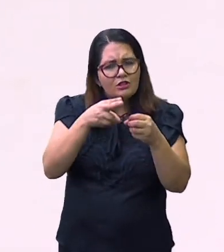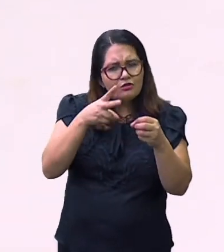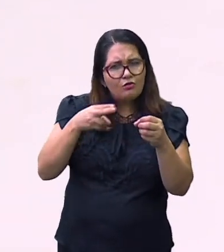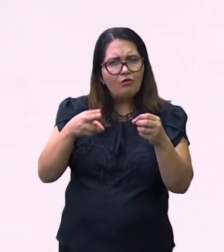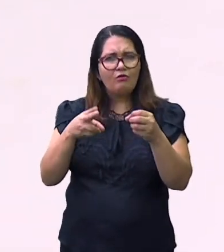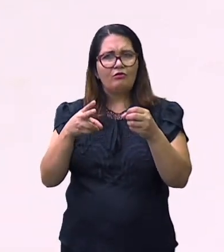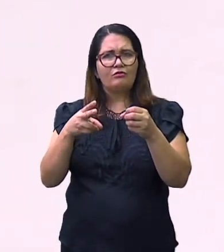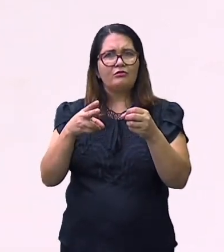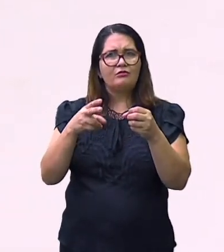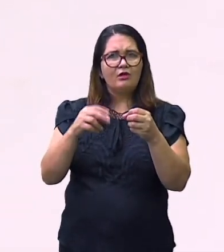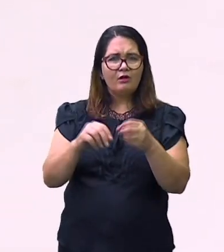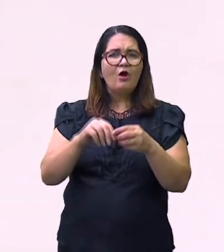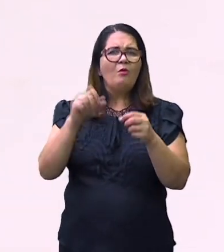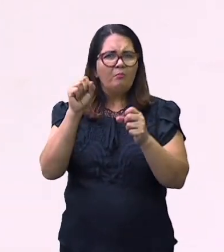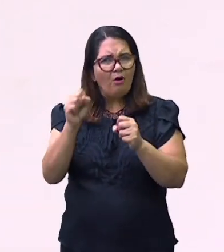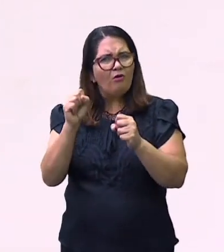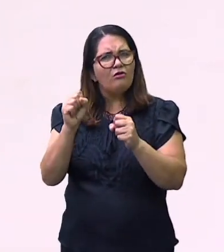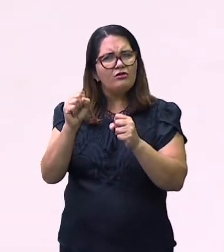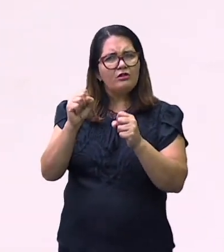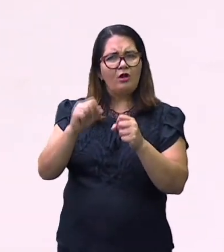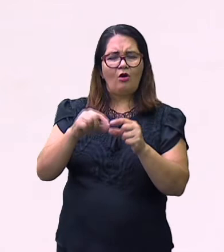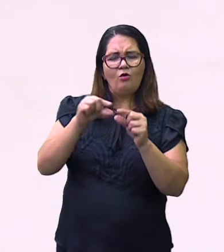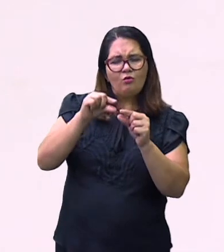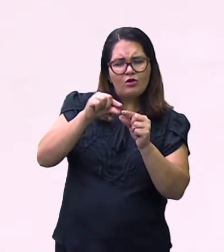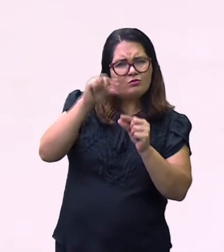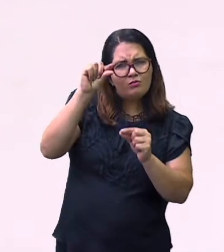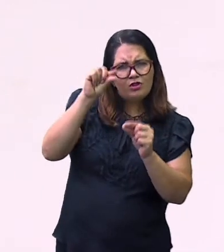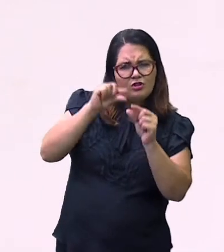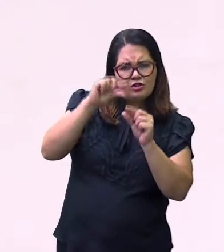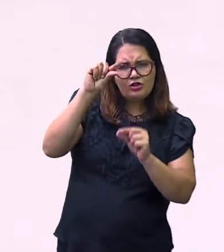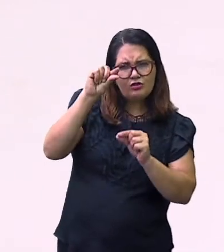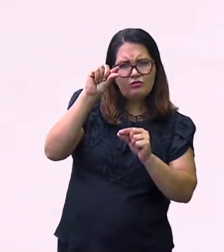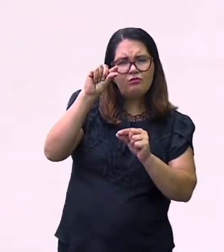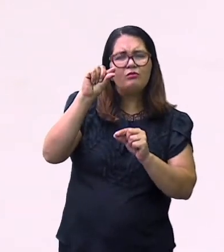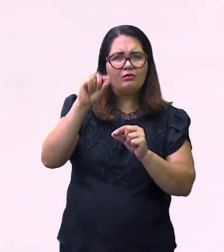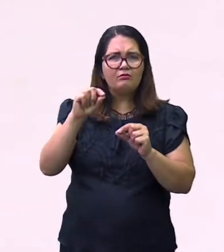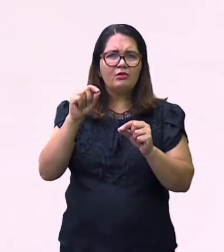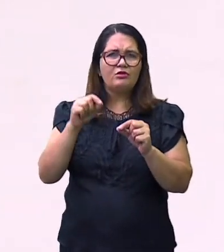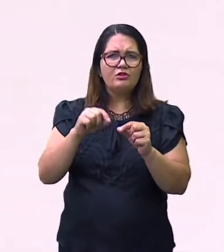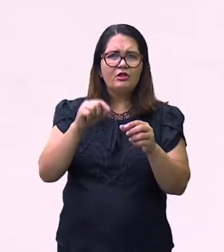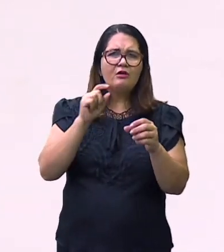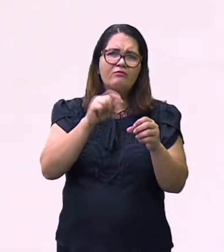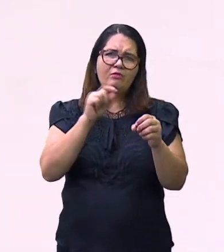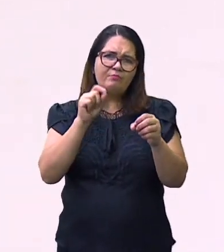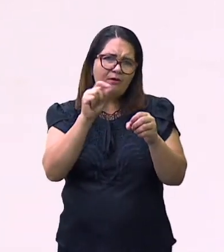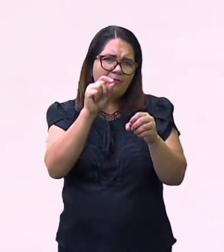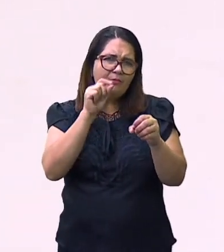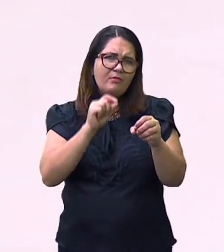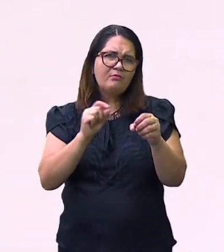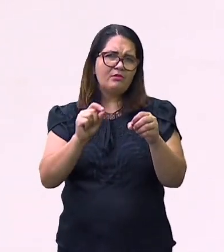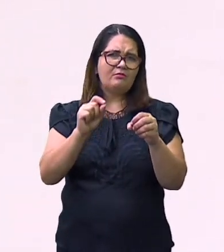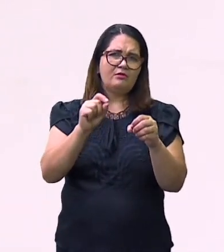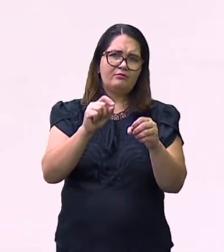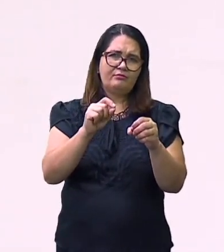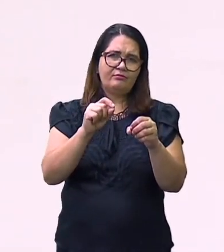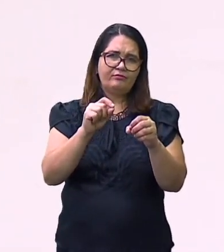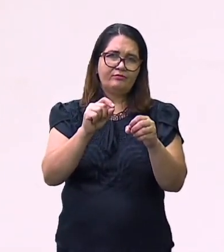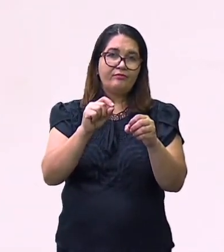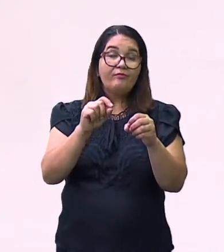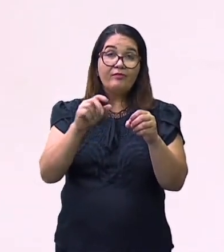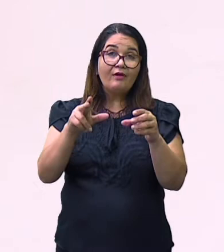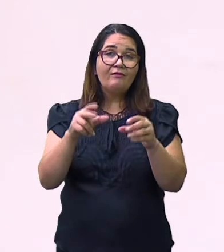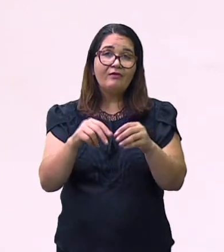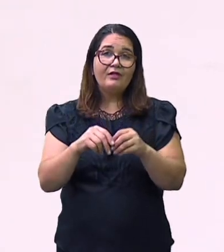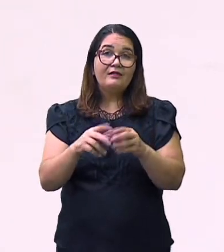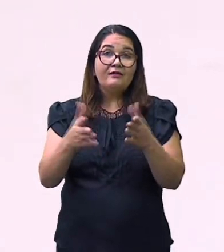Só com um palitinho de dente, a gente consegue vir trabalhando como se fosse uma minhoquinha aqui dentro, ó. E aí a